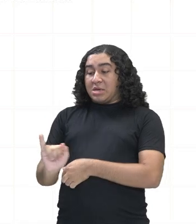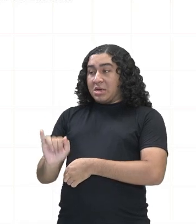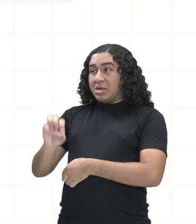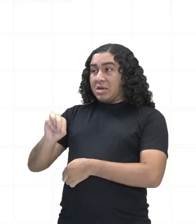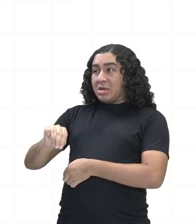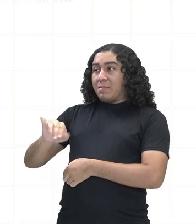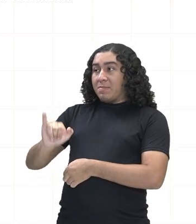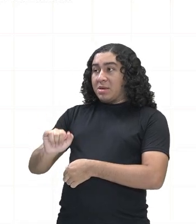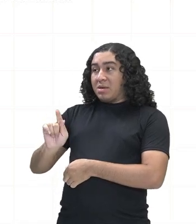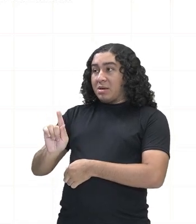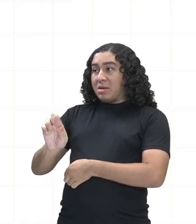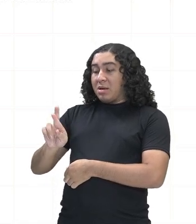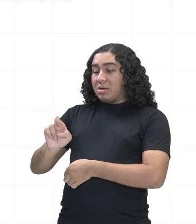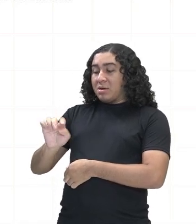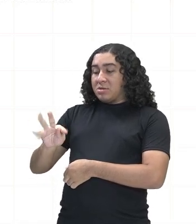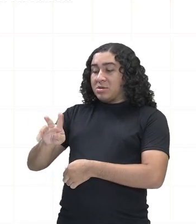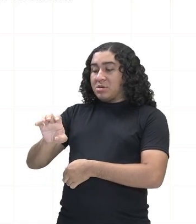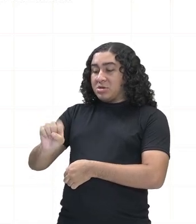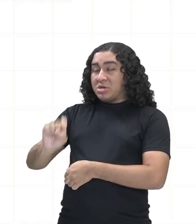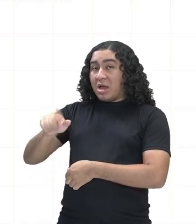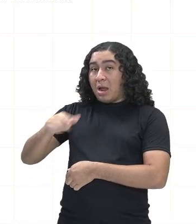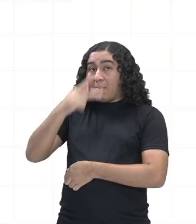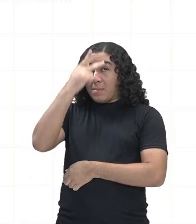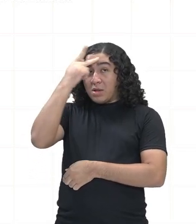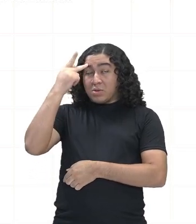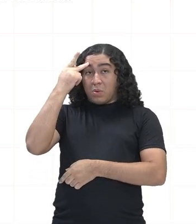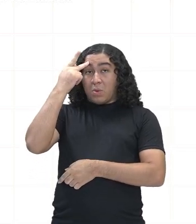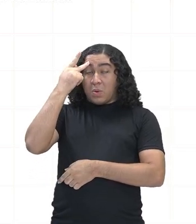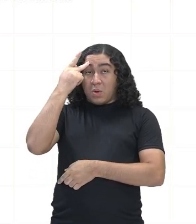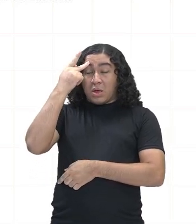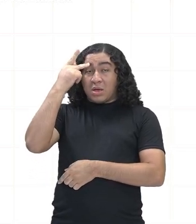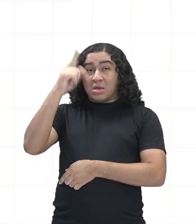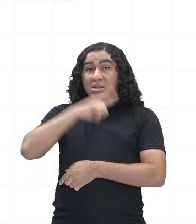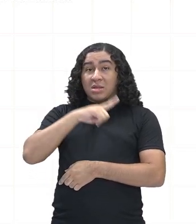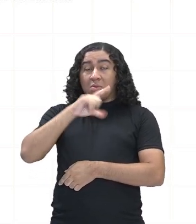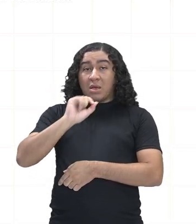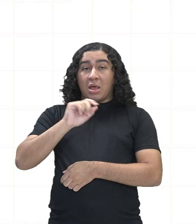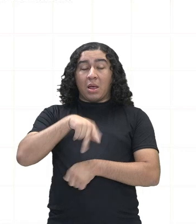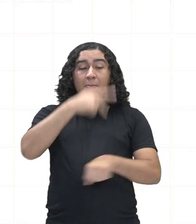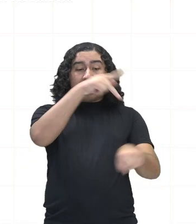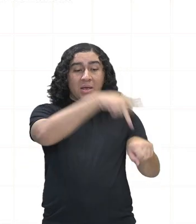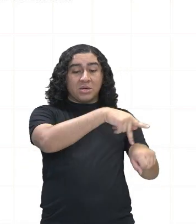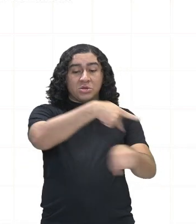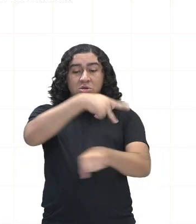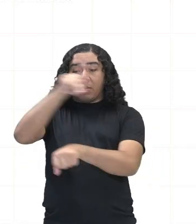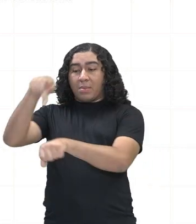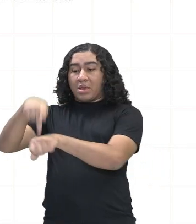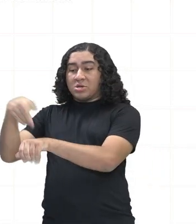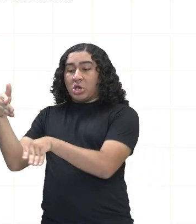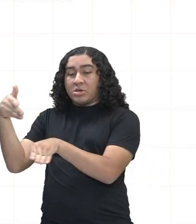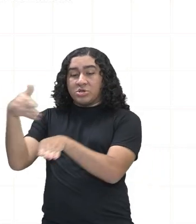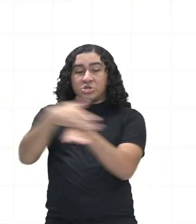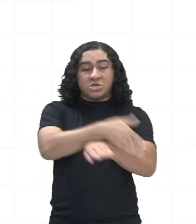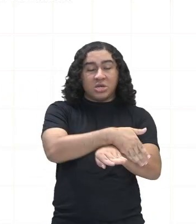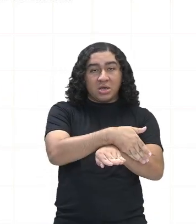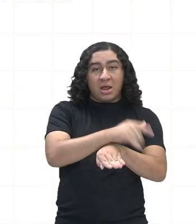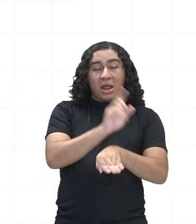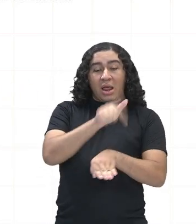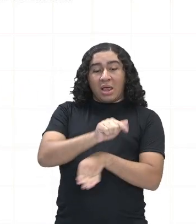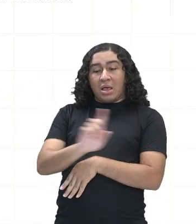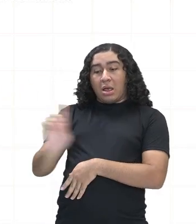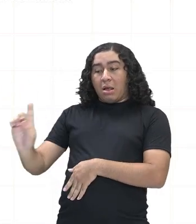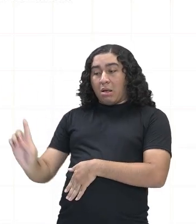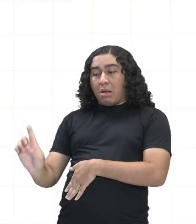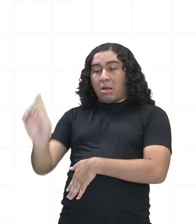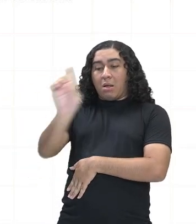começo, é a pessoa que está chegando de outro país, vindo, né, de um outro país diferente. Então a pessoa saiu da Polônia,